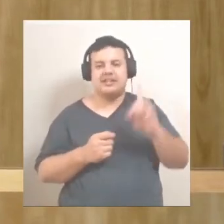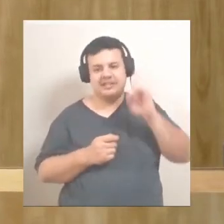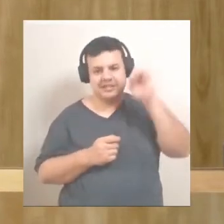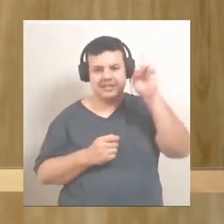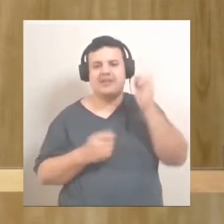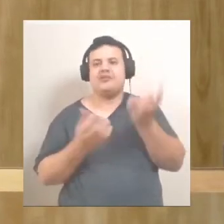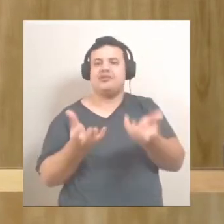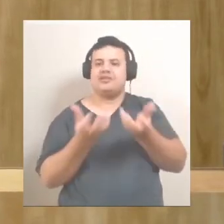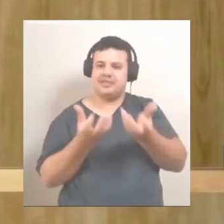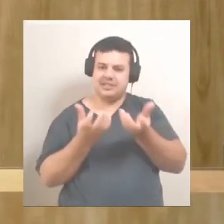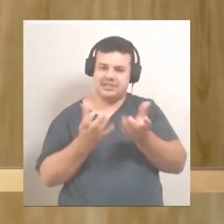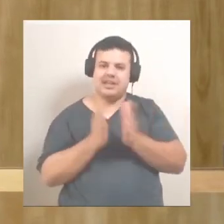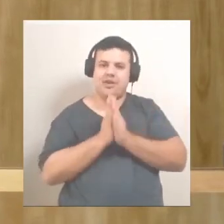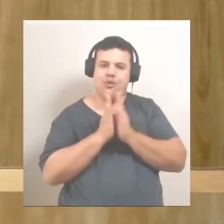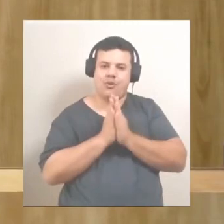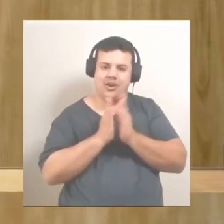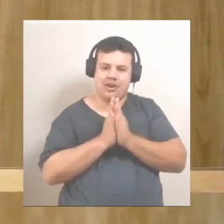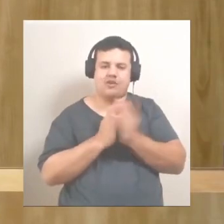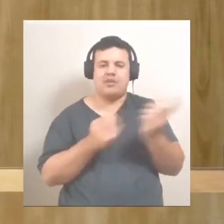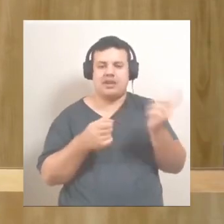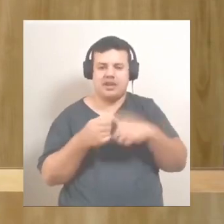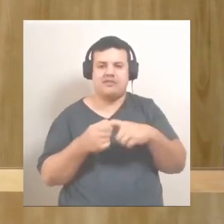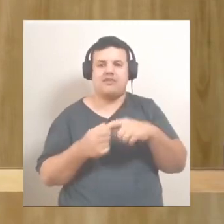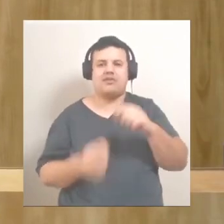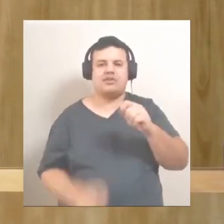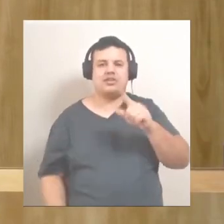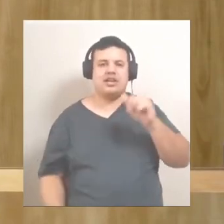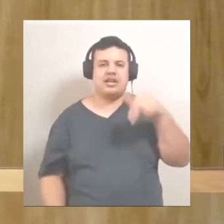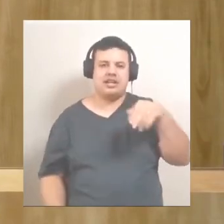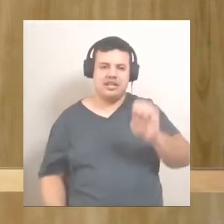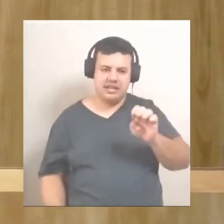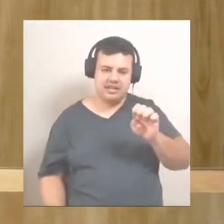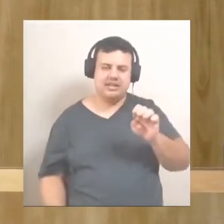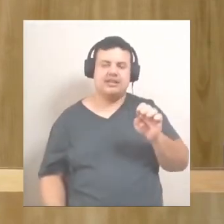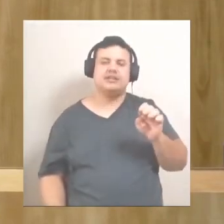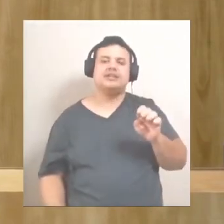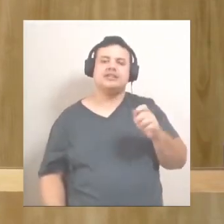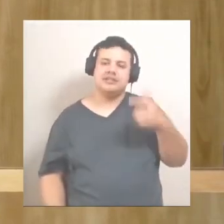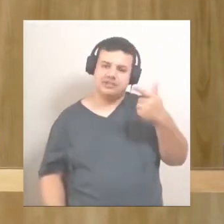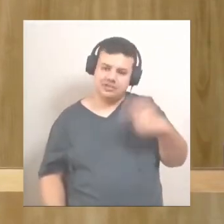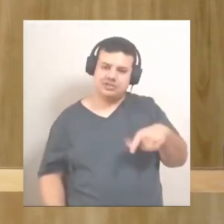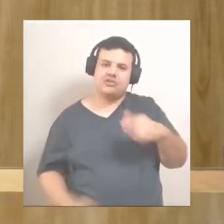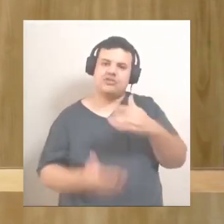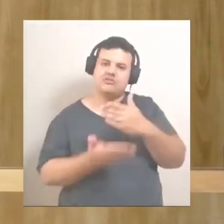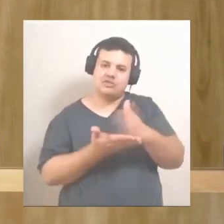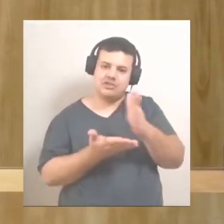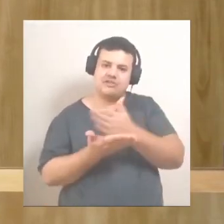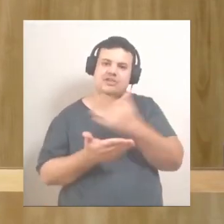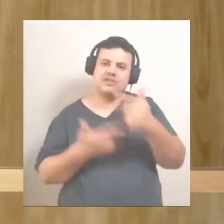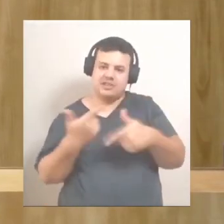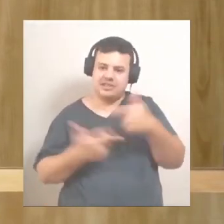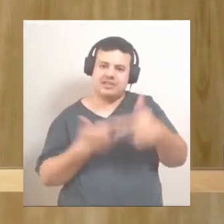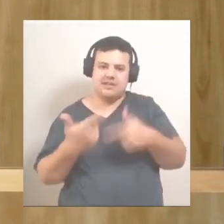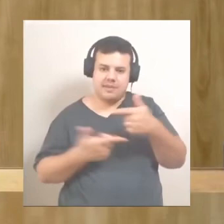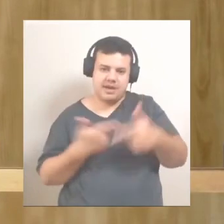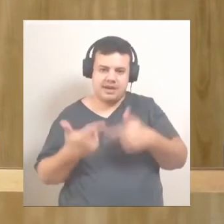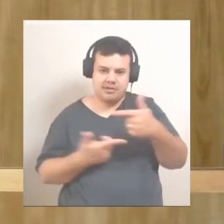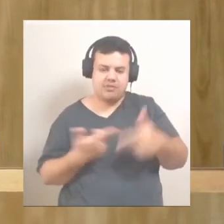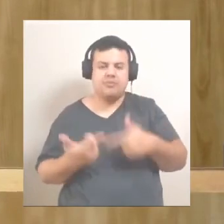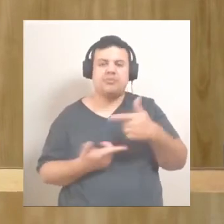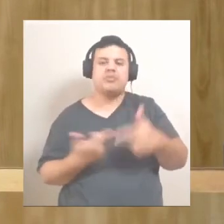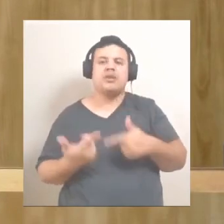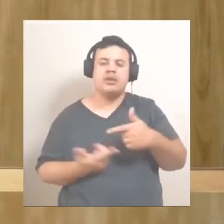Armando está orando para que a Aline volte. Para dividir novamente aí as tarefas. Você que ficou nesse período,